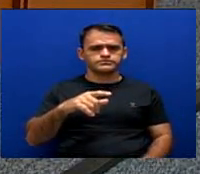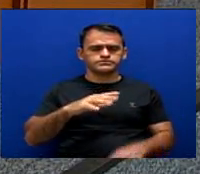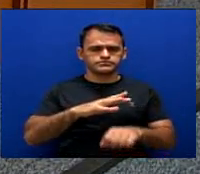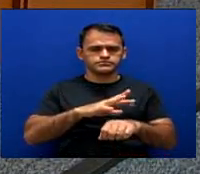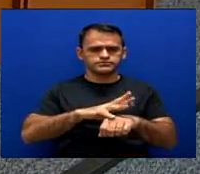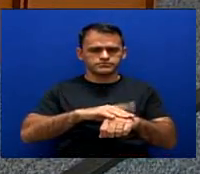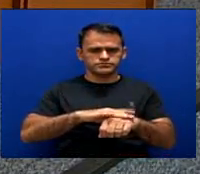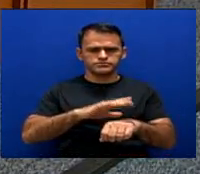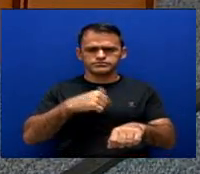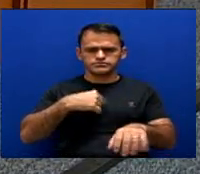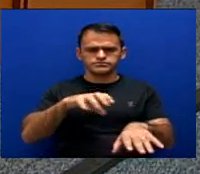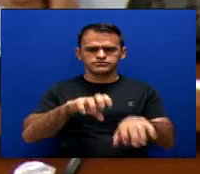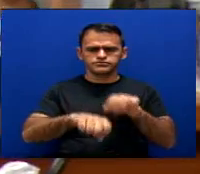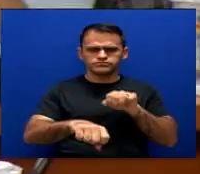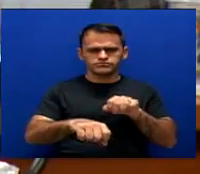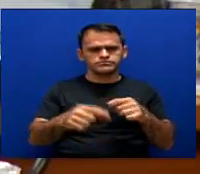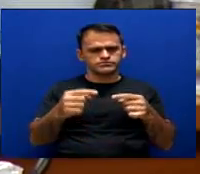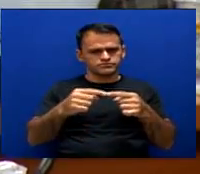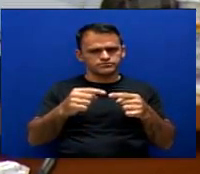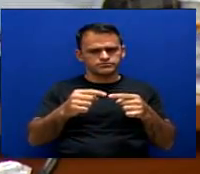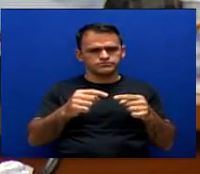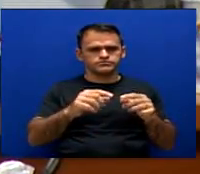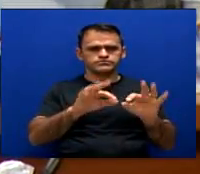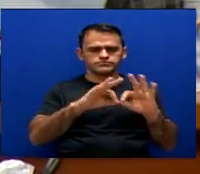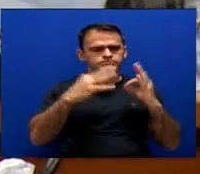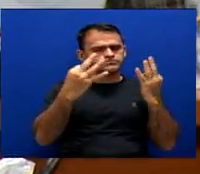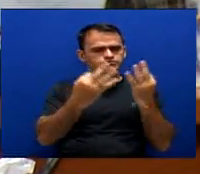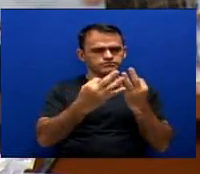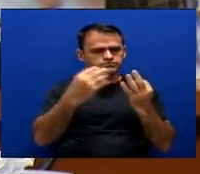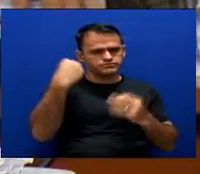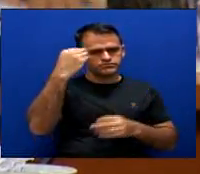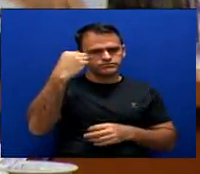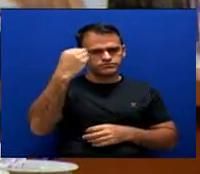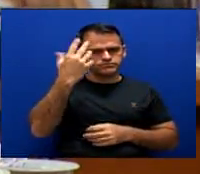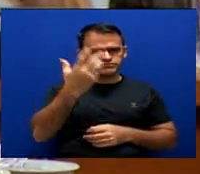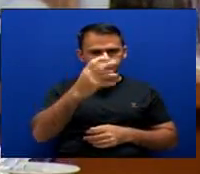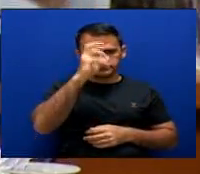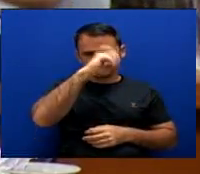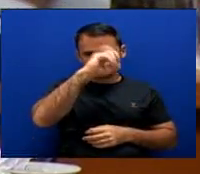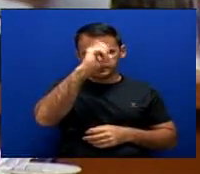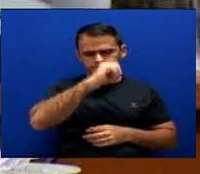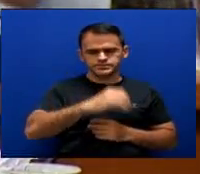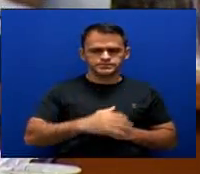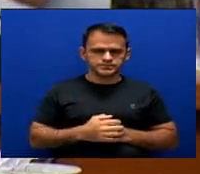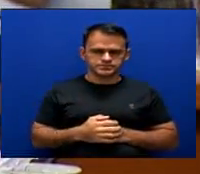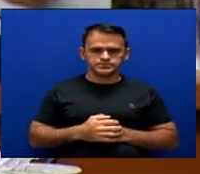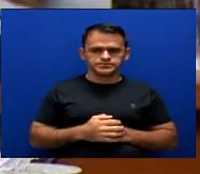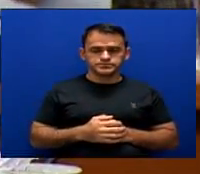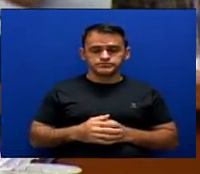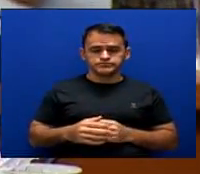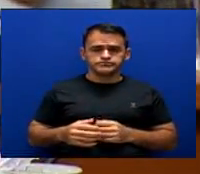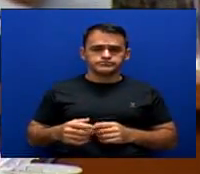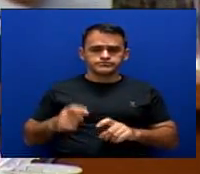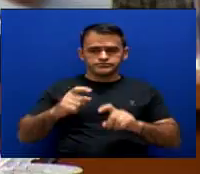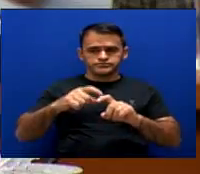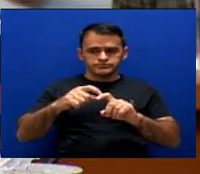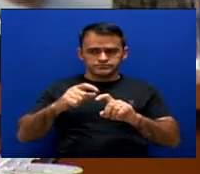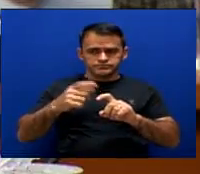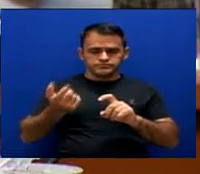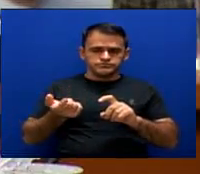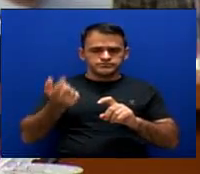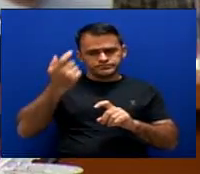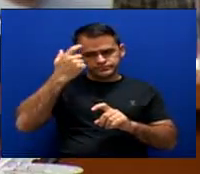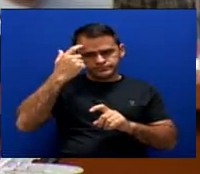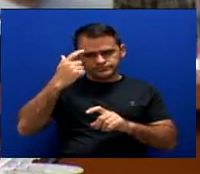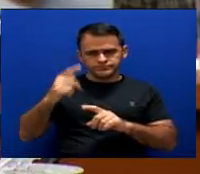meu diploma é minha família né e acredito na rede substitutiva é quando a gente fala da questão da reforma psiquiátrica gente na